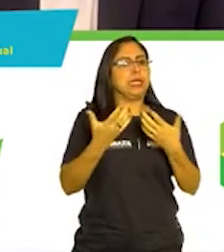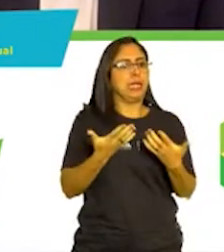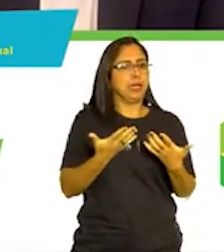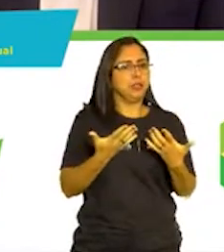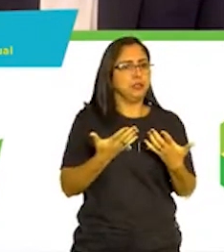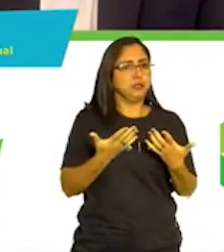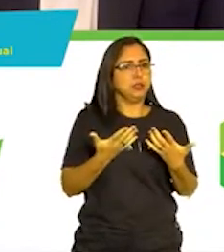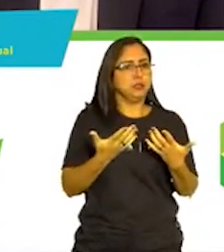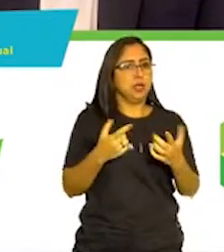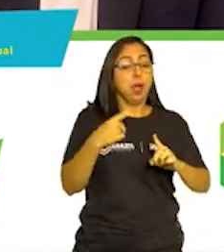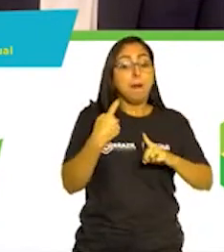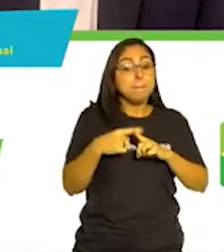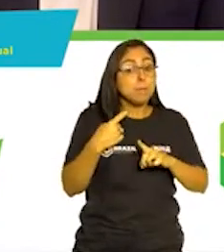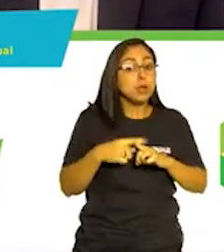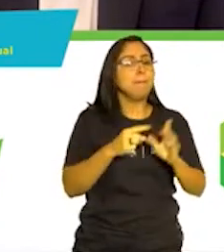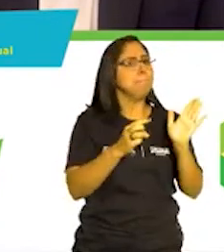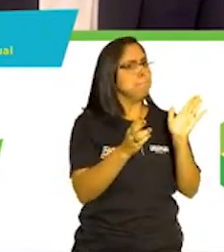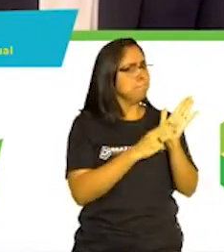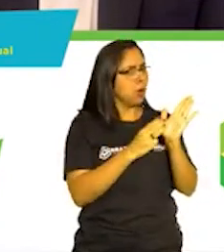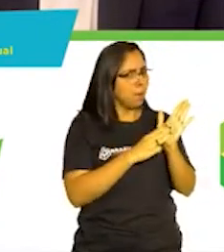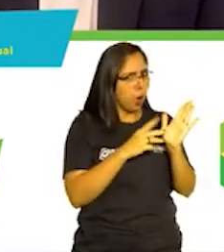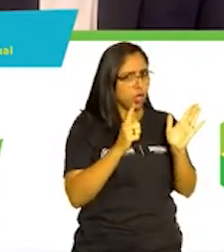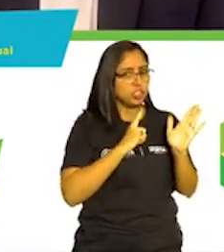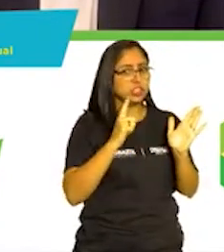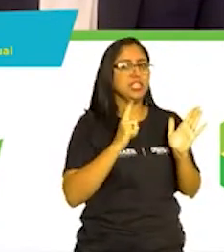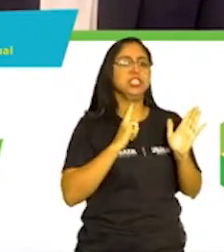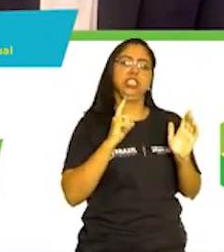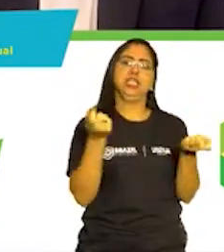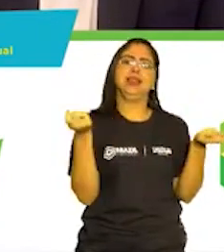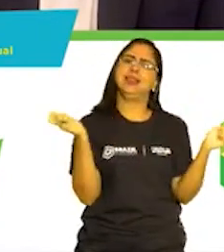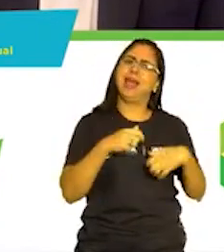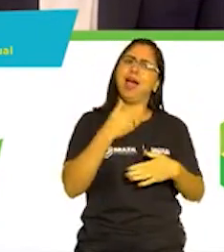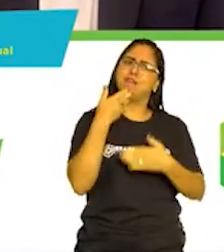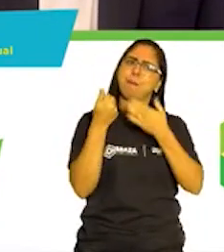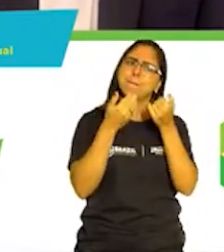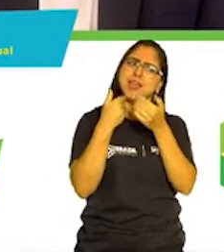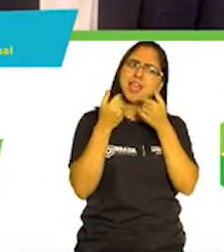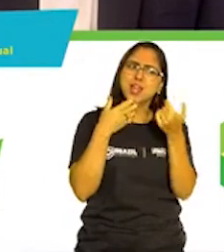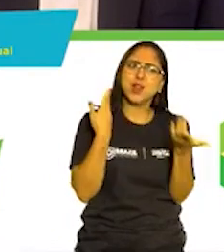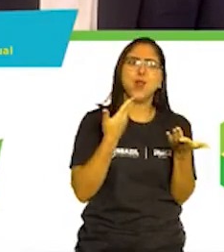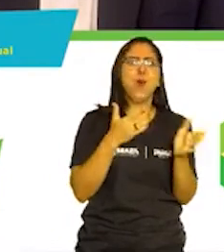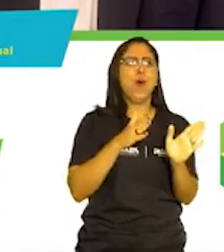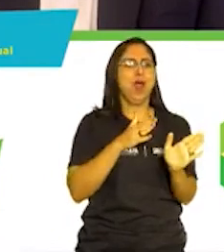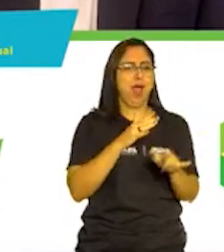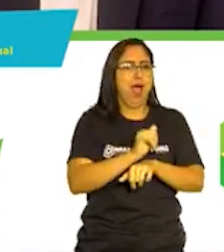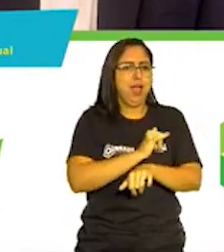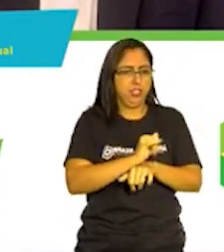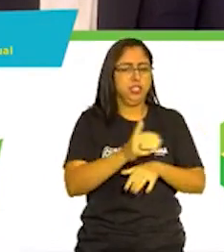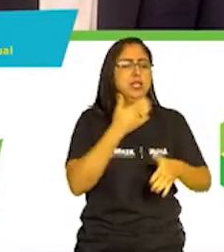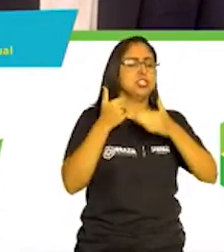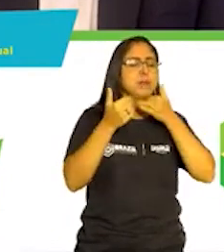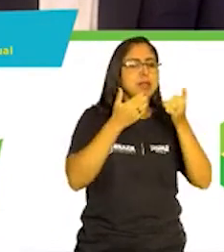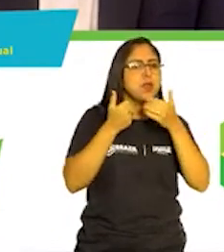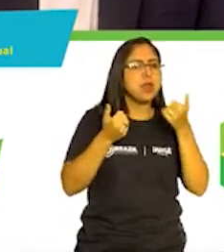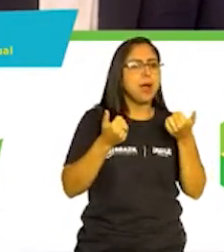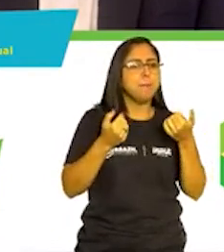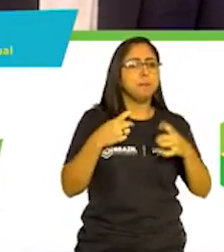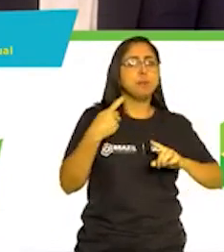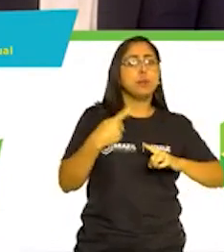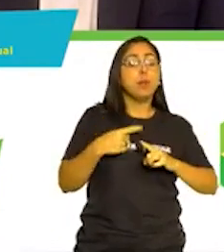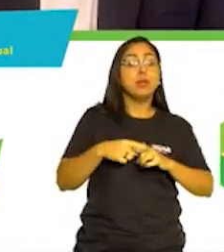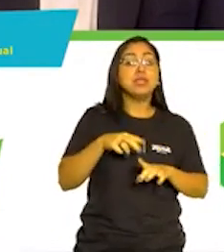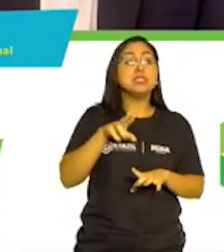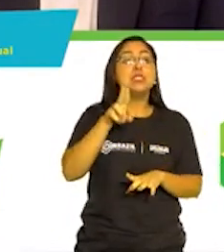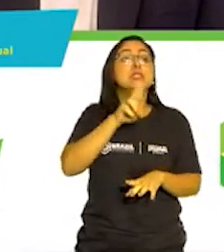avançou para algo melhor. Inclusive, é uma das coisas que, além do censo, se usou muito pouco